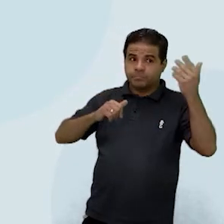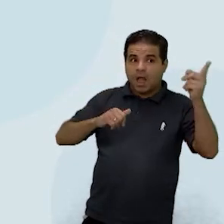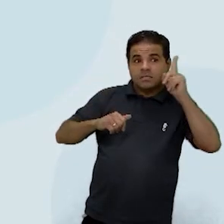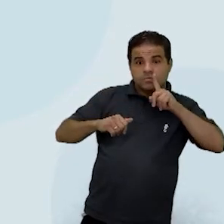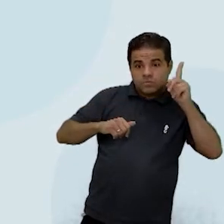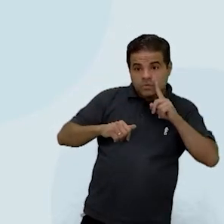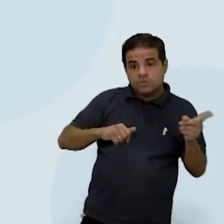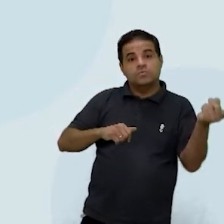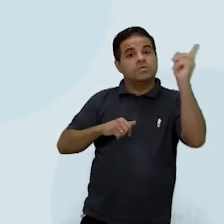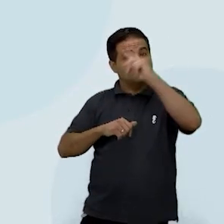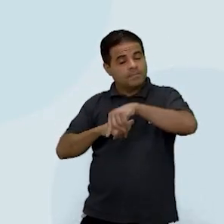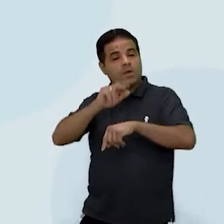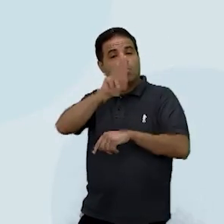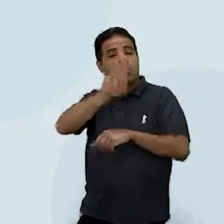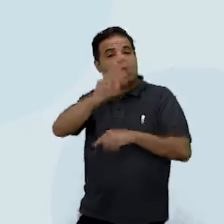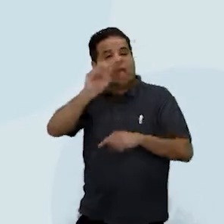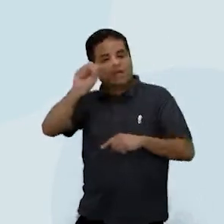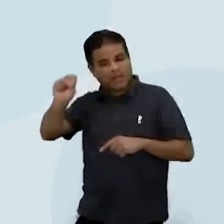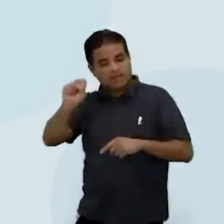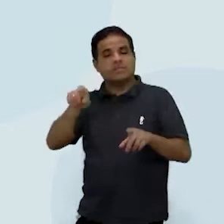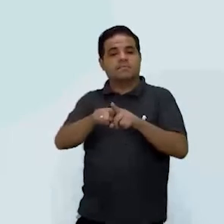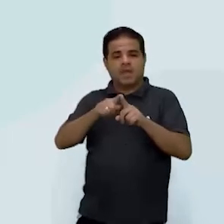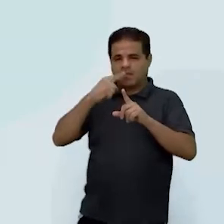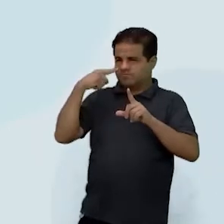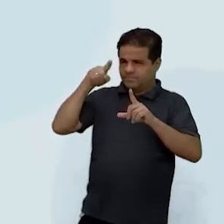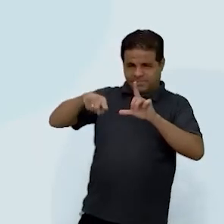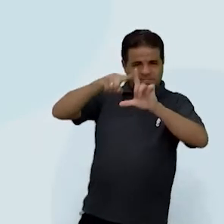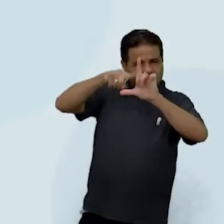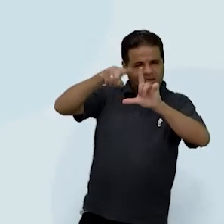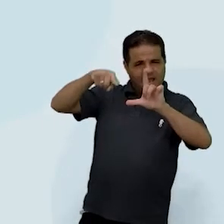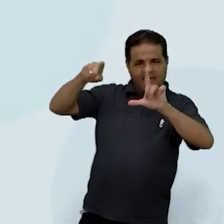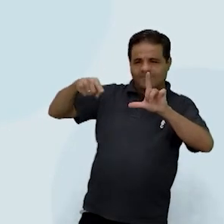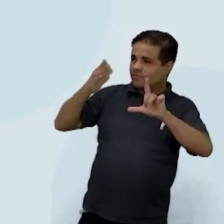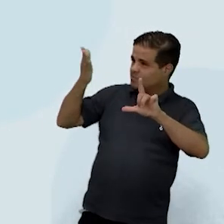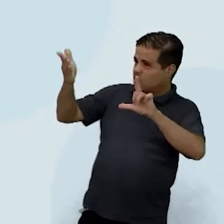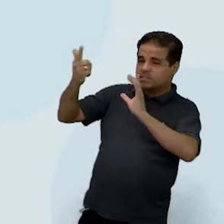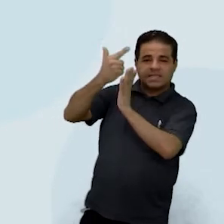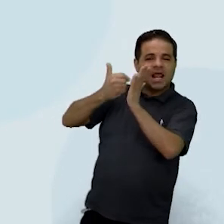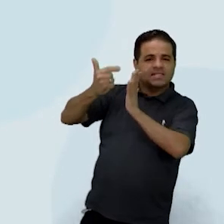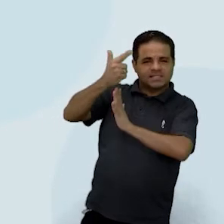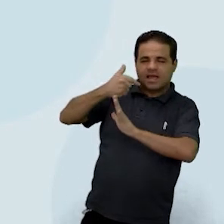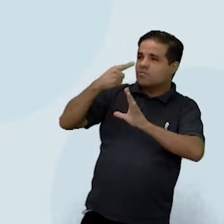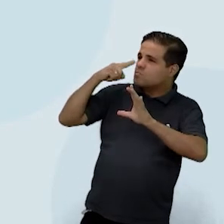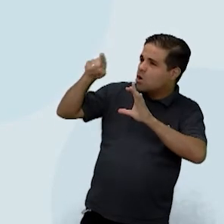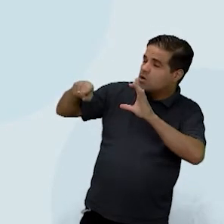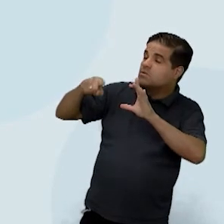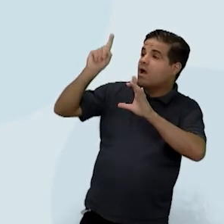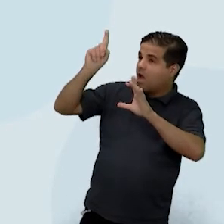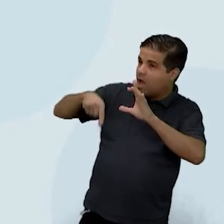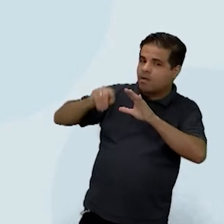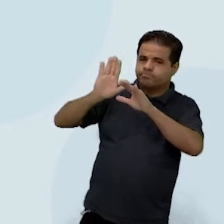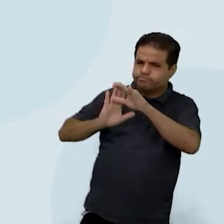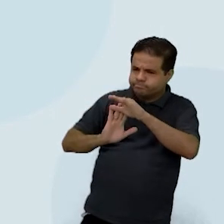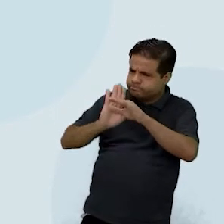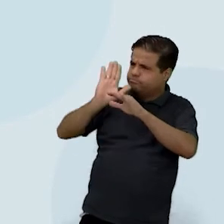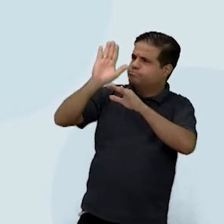Estados Unidos como da União Soviética. Então, o gráfico que vocês estão vendo aí na tela vai mostrar um salto aí